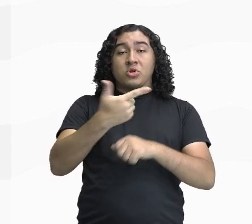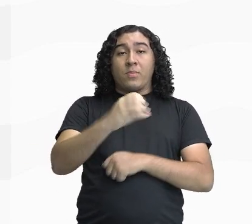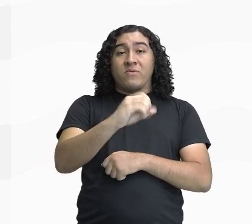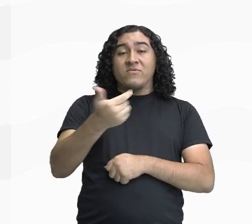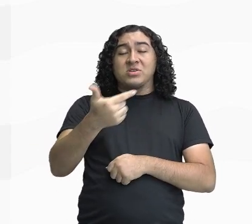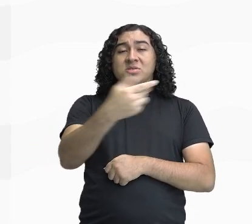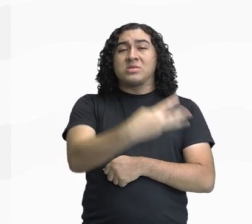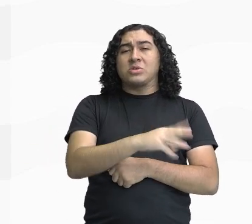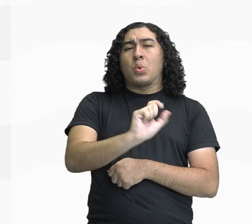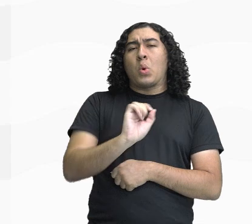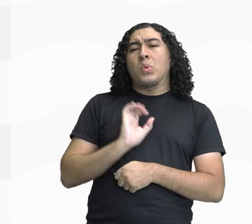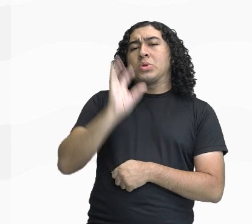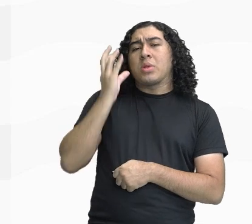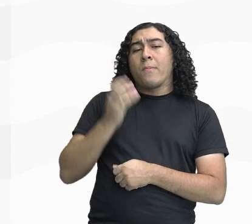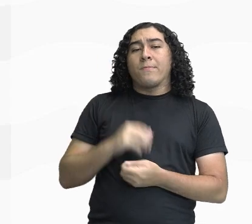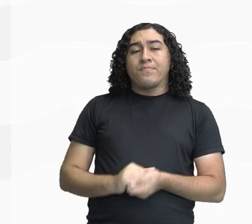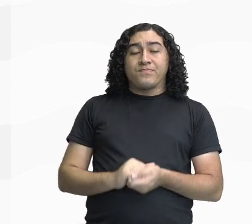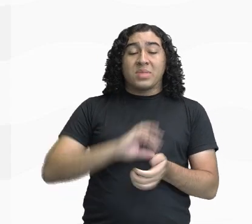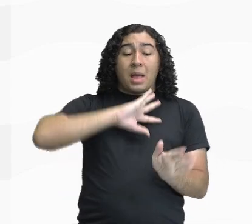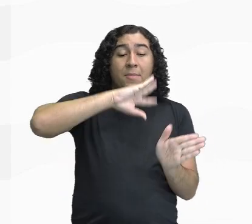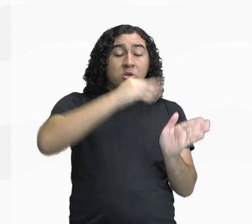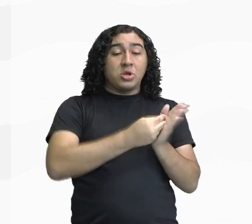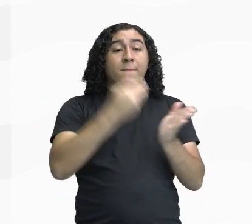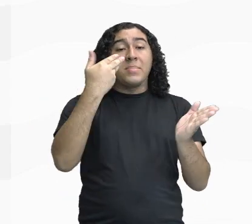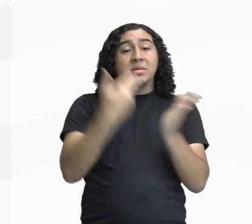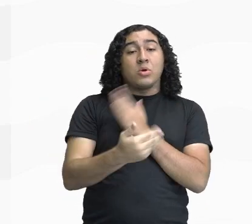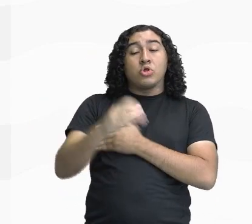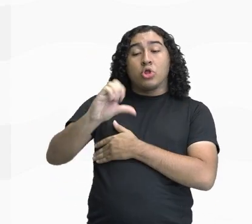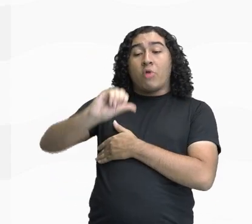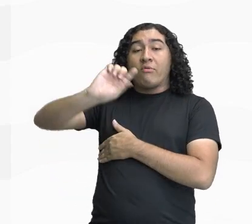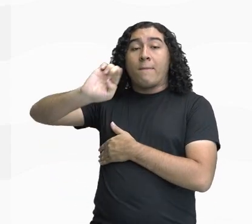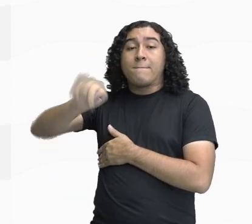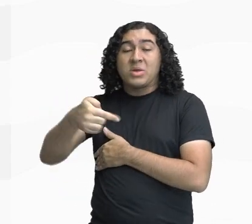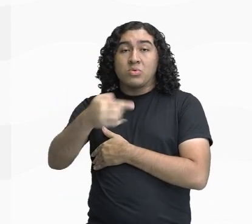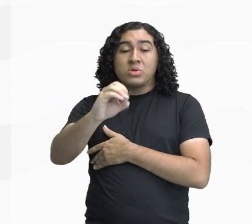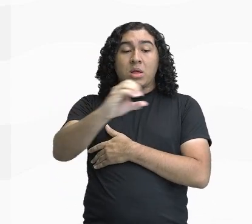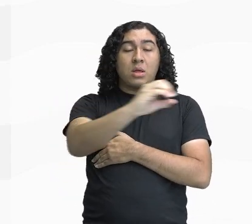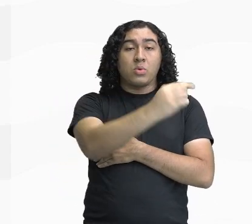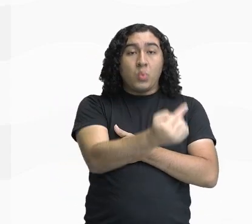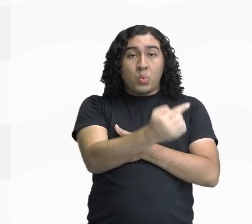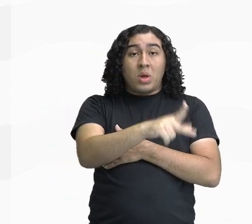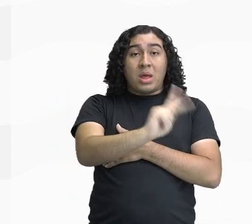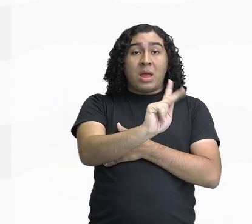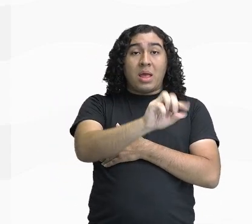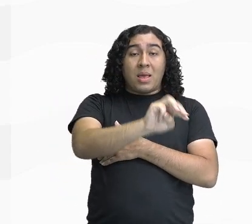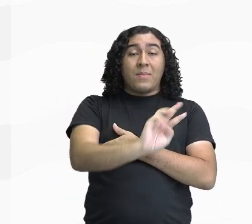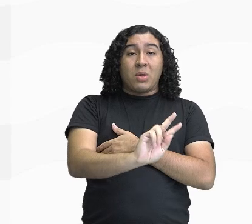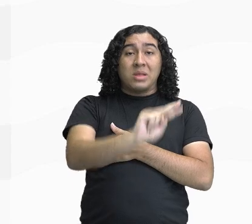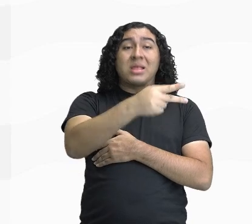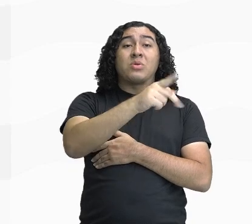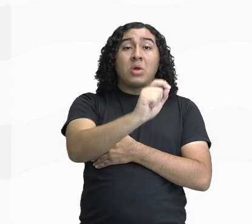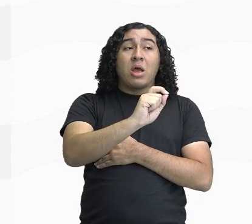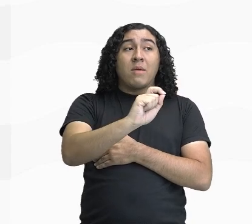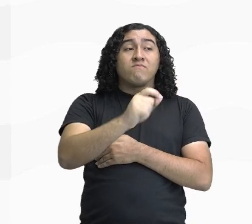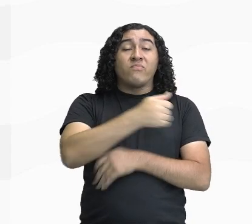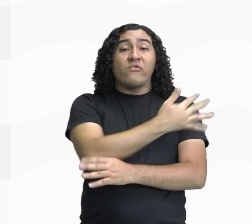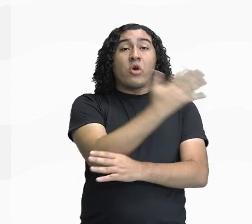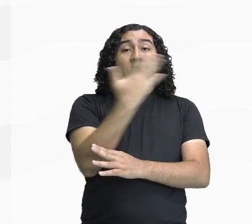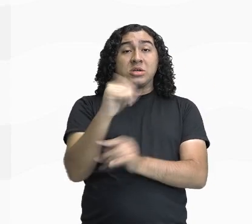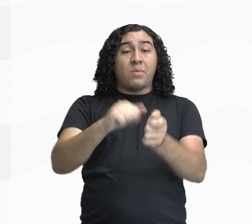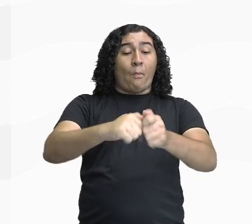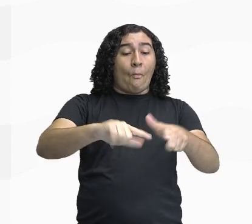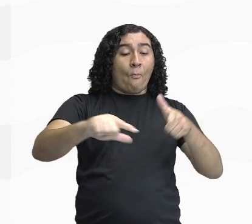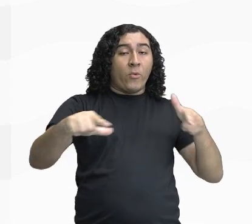que aconteceu? A Amazônia perdeu aí 9.001 quilômetro quadrado de florestas,